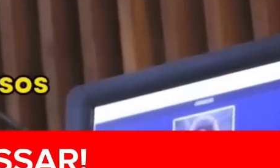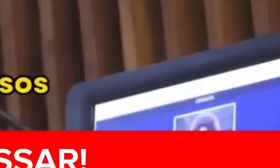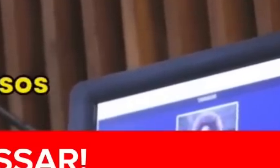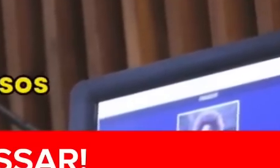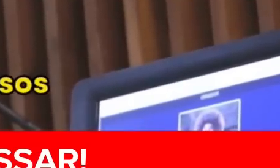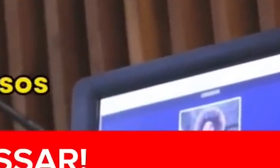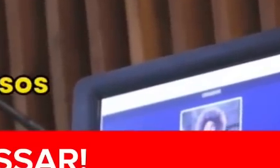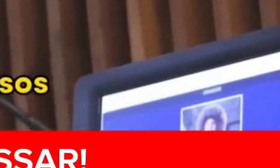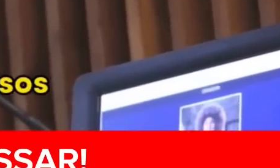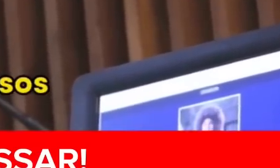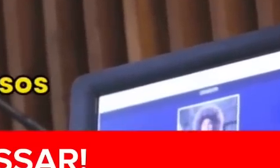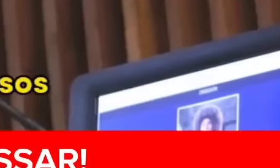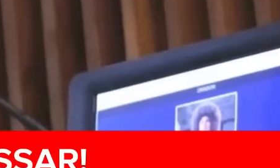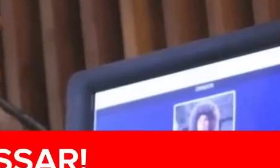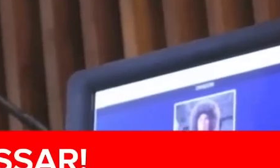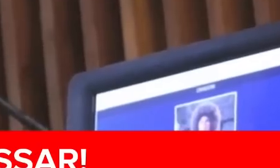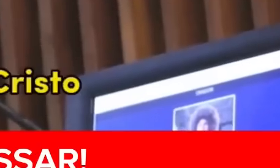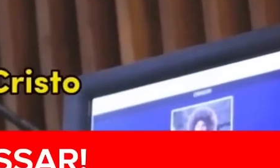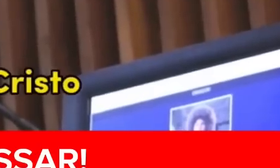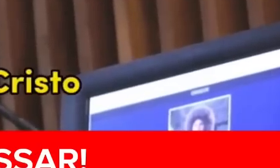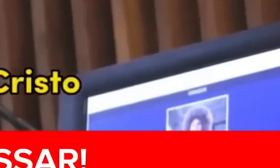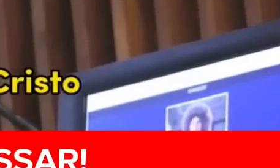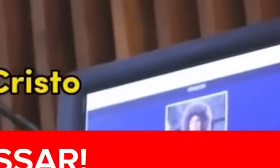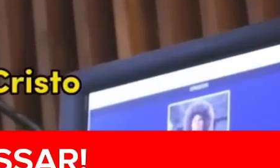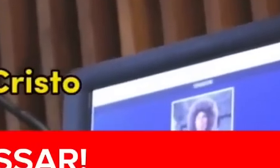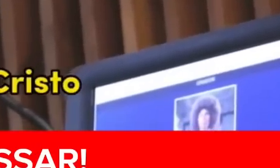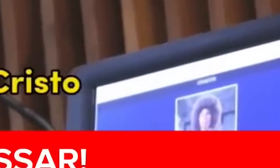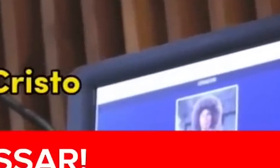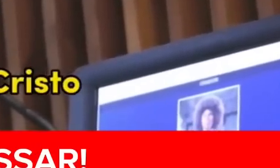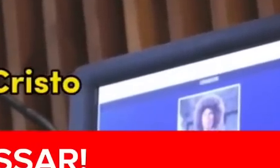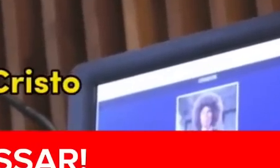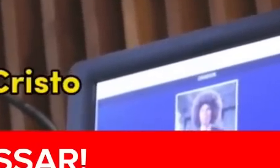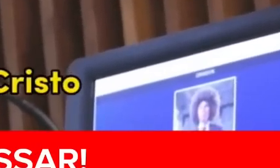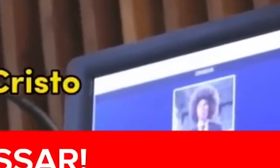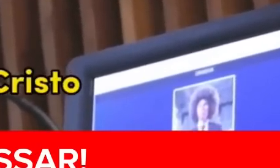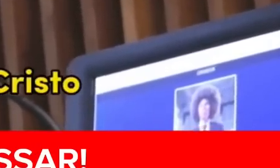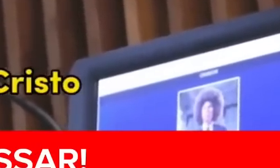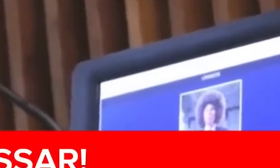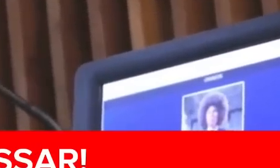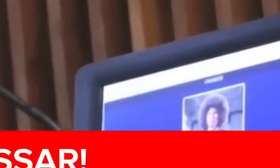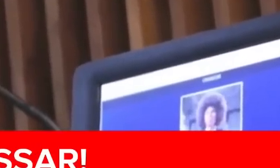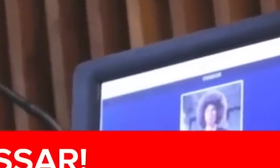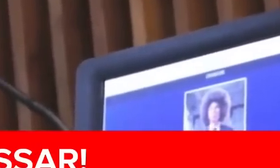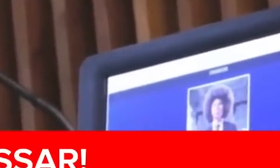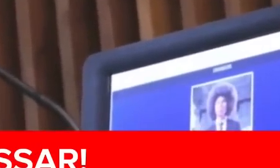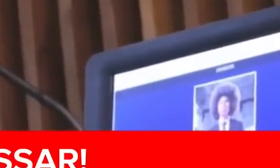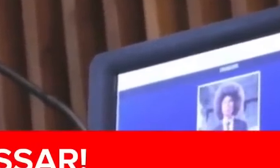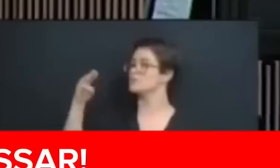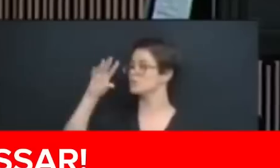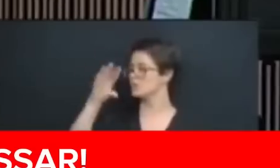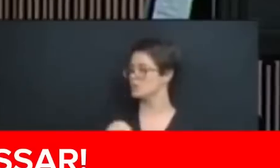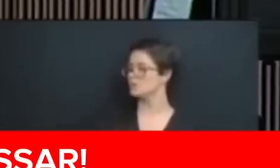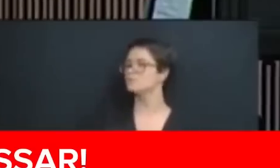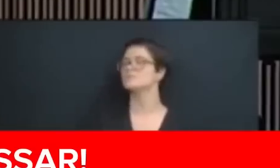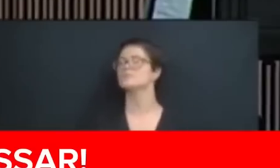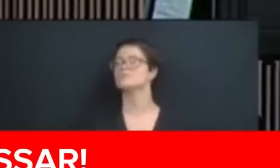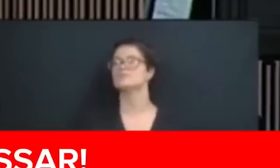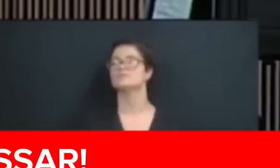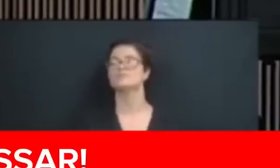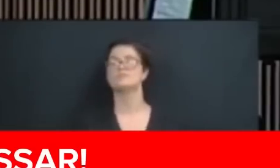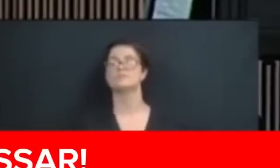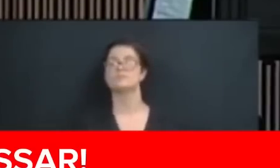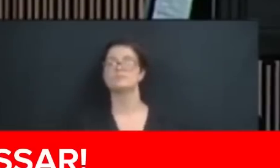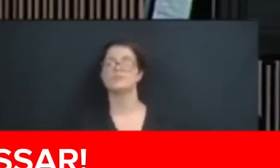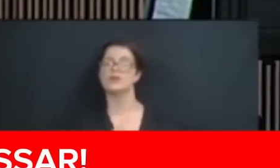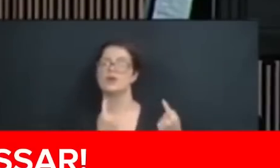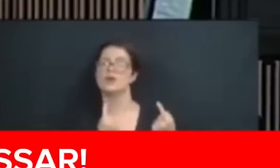vemos mentirosos, odiosos, que colocaram o Bolsonaro no lugar de Cristo. Idólatras. Contra a mentira e